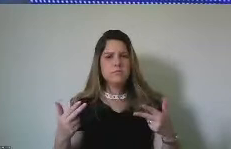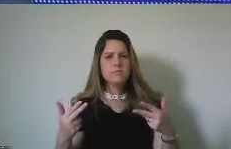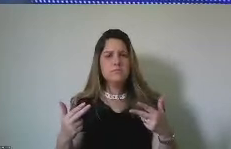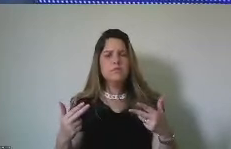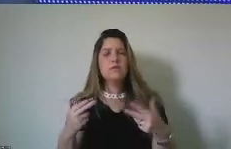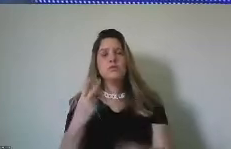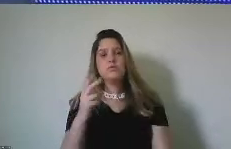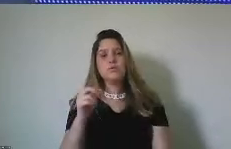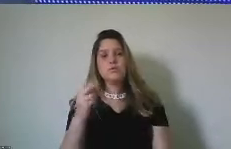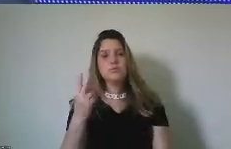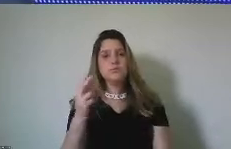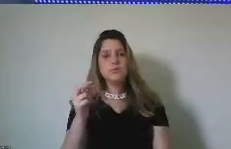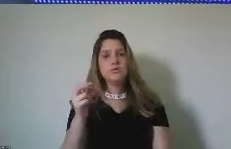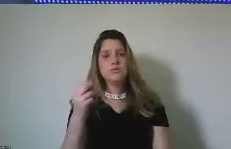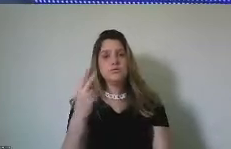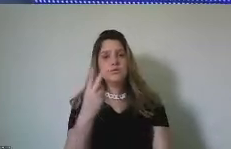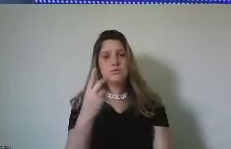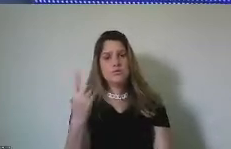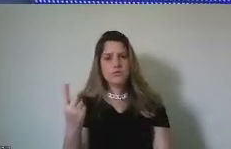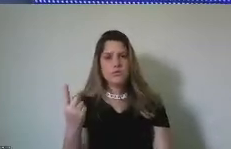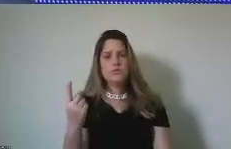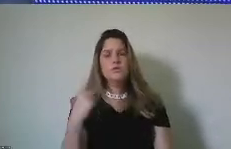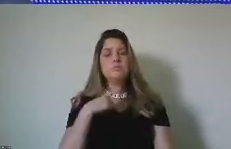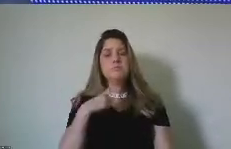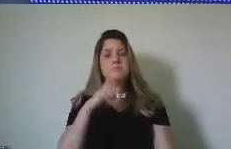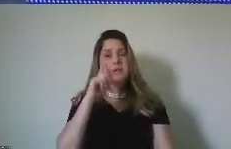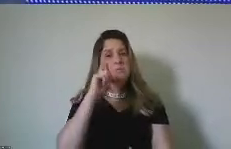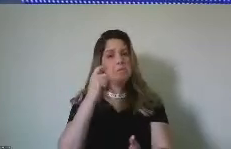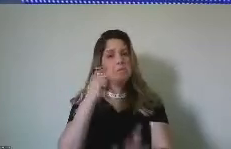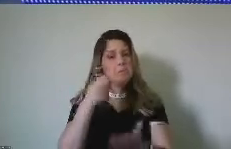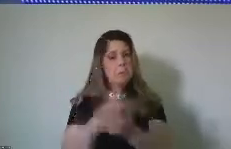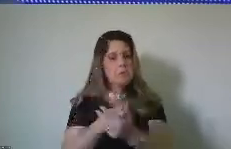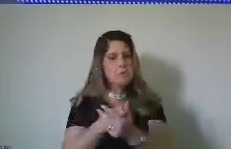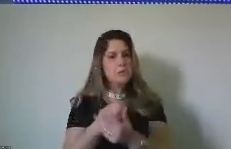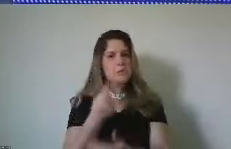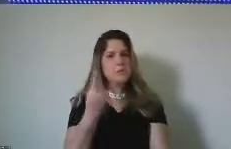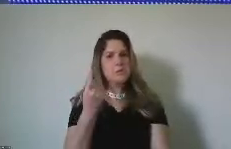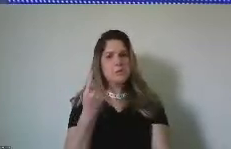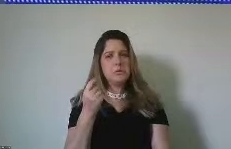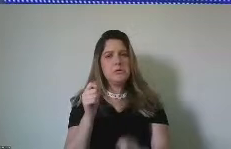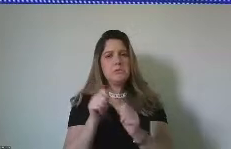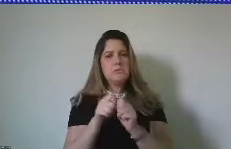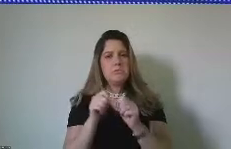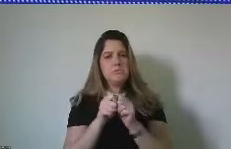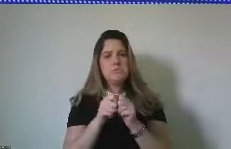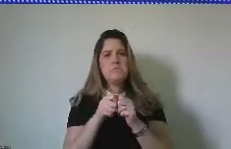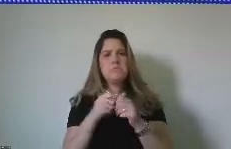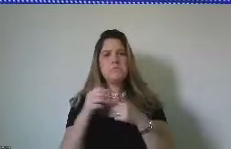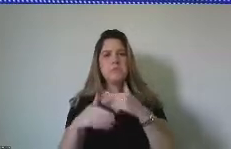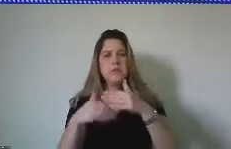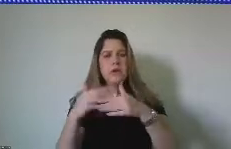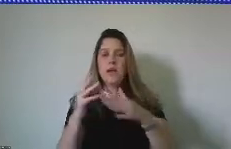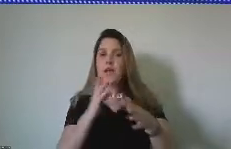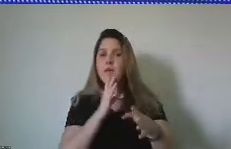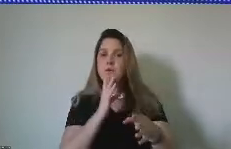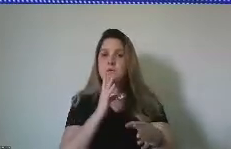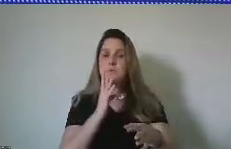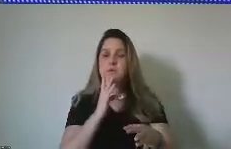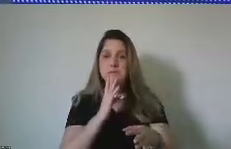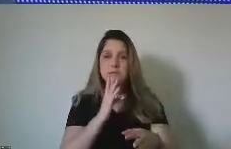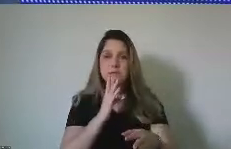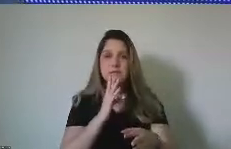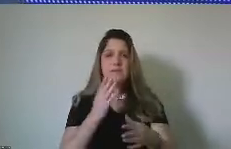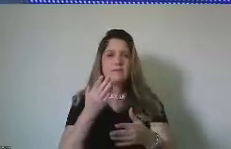em 2021 tivemos uma decisão Em Segunda instância definitiva da Anel reconhecendo a